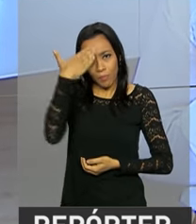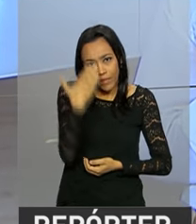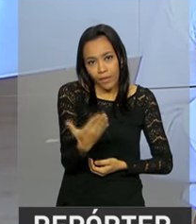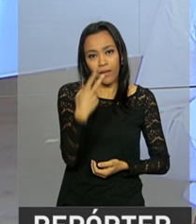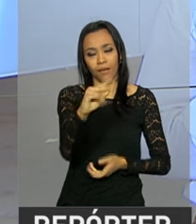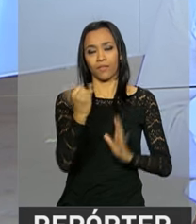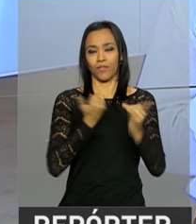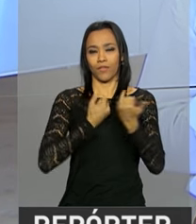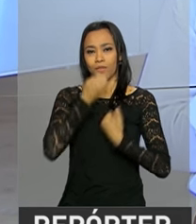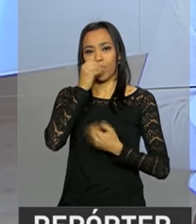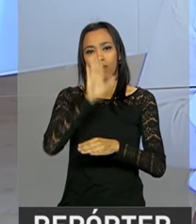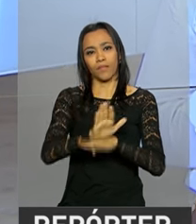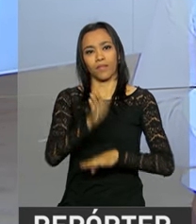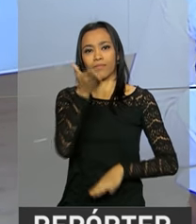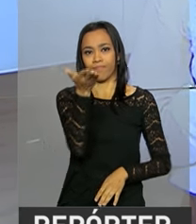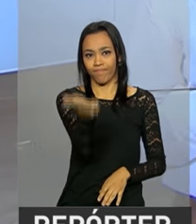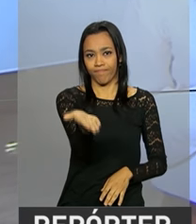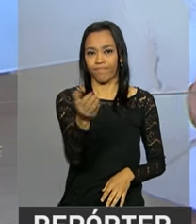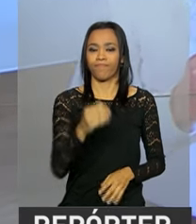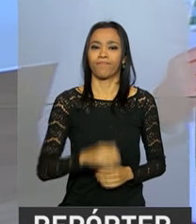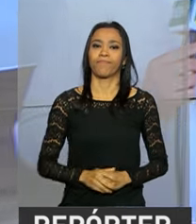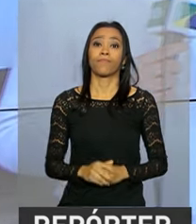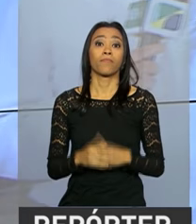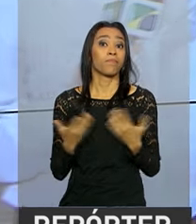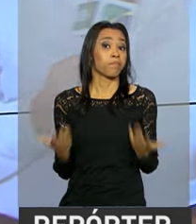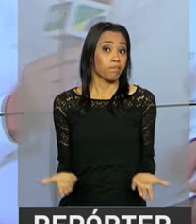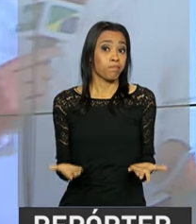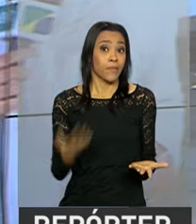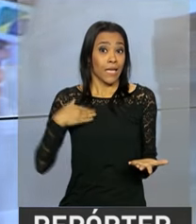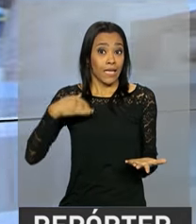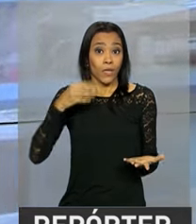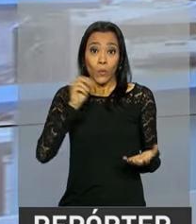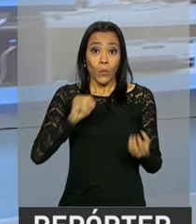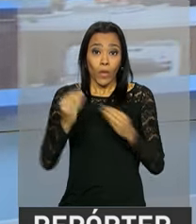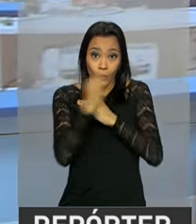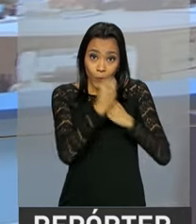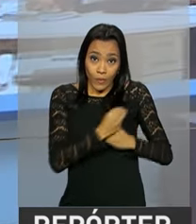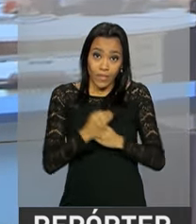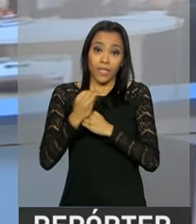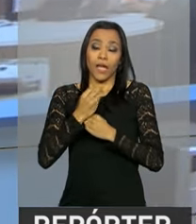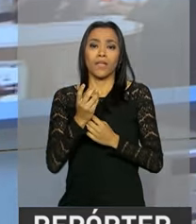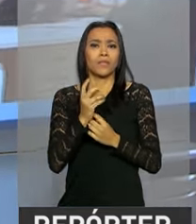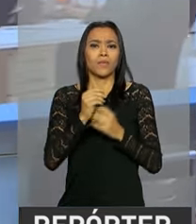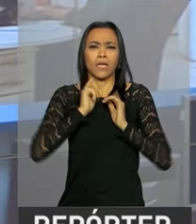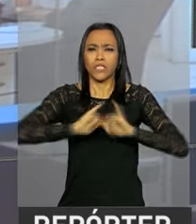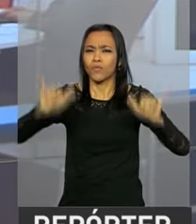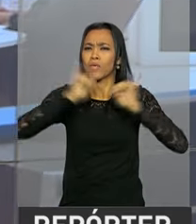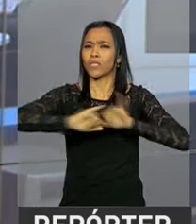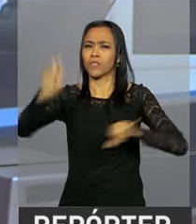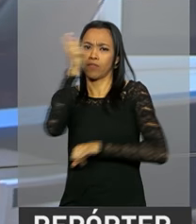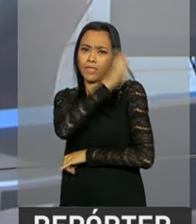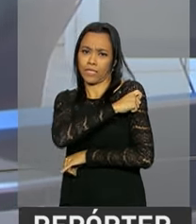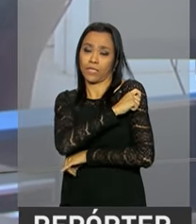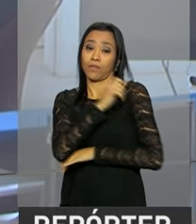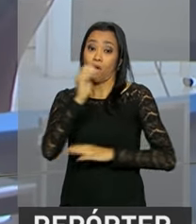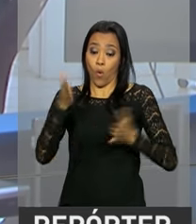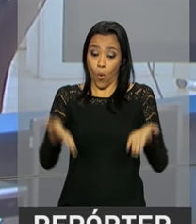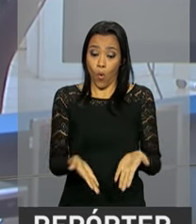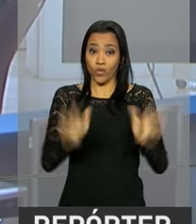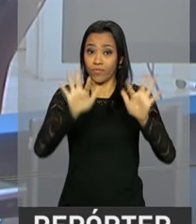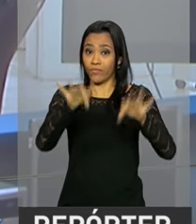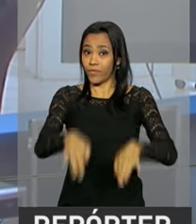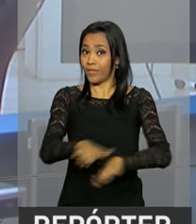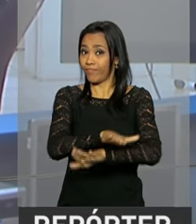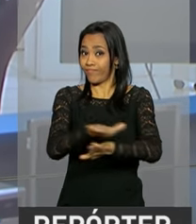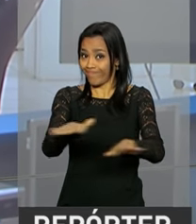pelas informações Uma boa tarde para você vamos falar de prevenção agora a campanha Nacional de multivacinação termina hoje os pais